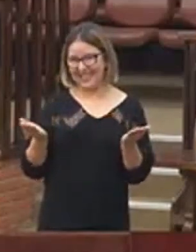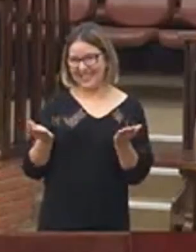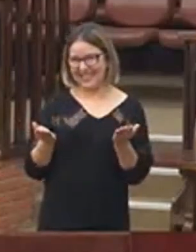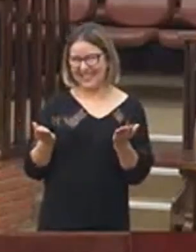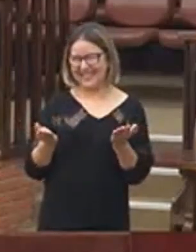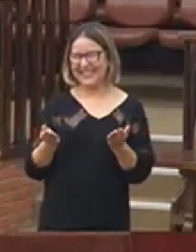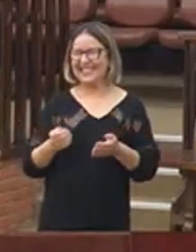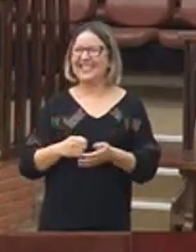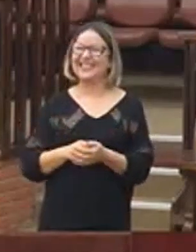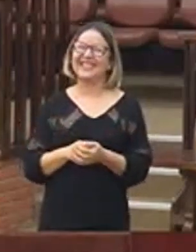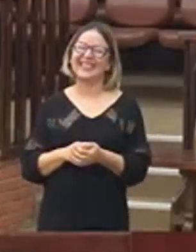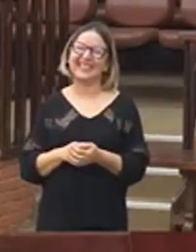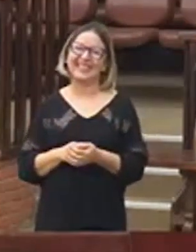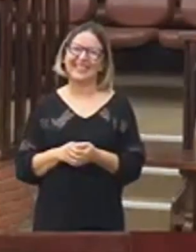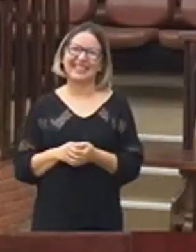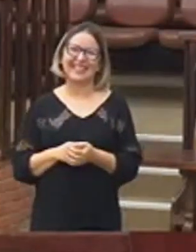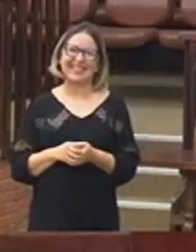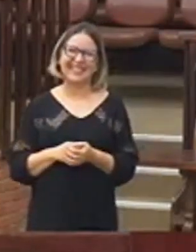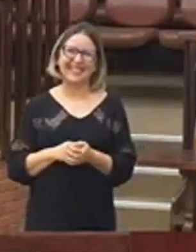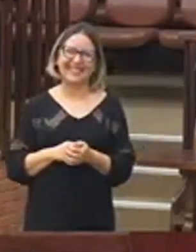11 pessoas aqui,